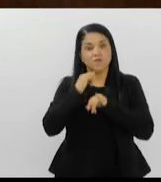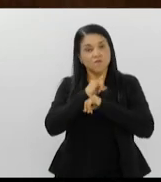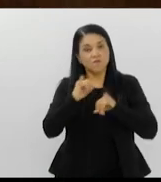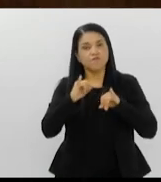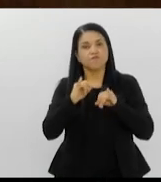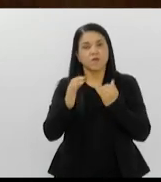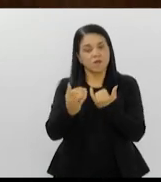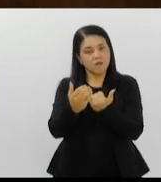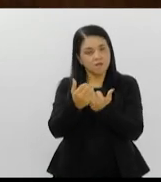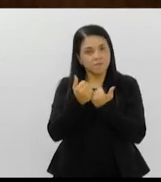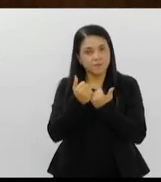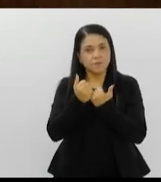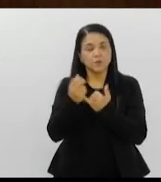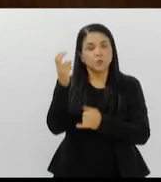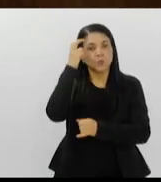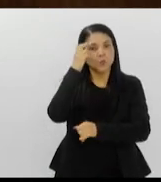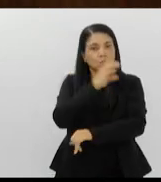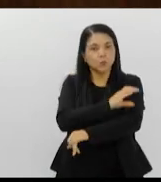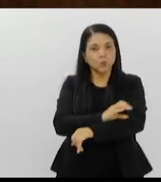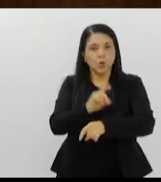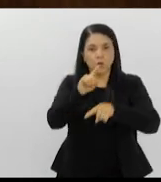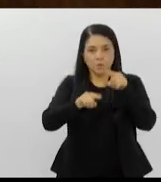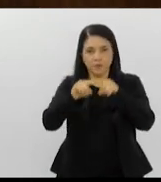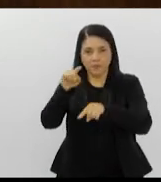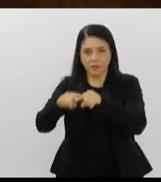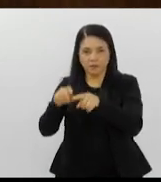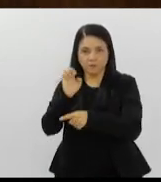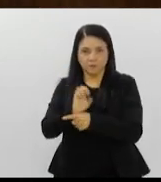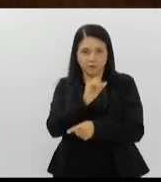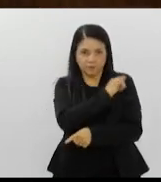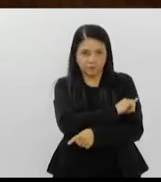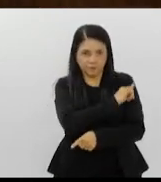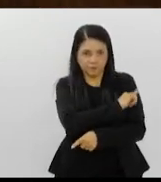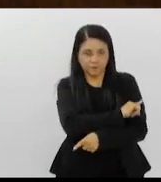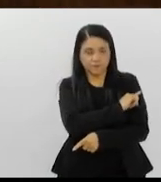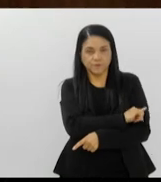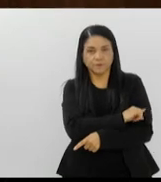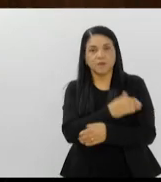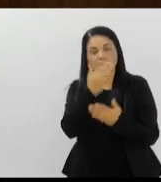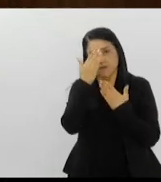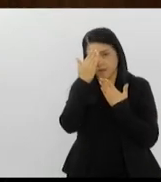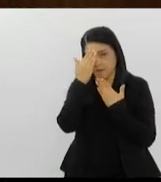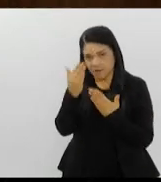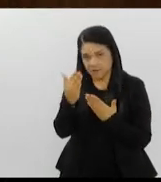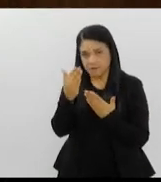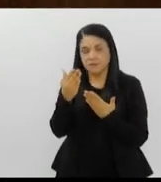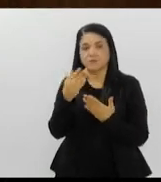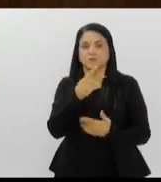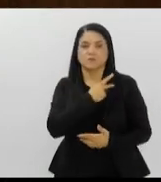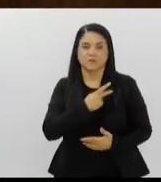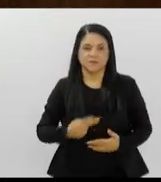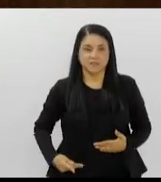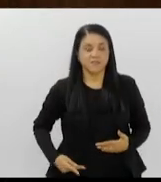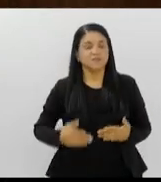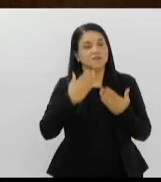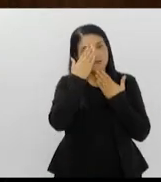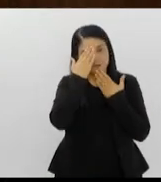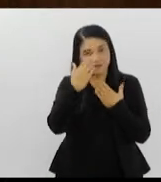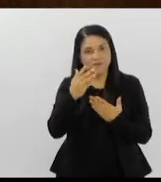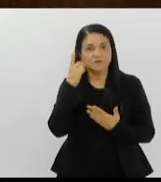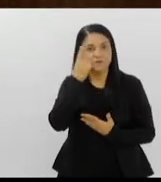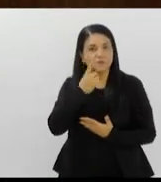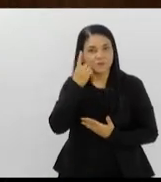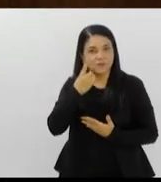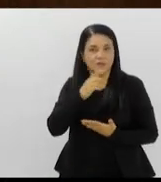né, patrimônio cultural e material do Estado do Rio de Janeiro. Então, eu agradeço Vossa Excelência, os nobres colegas,